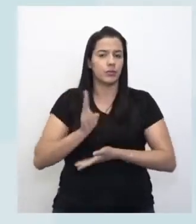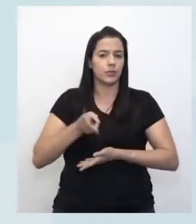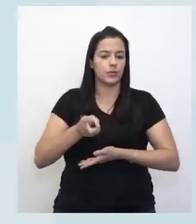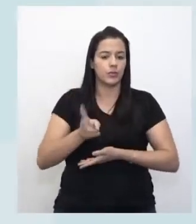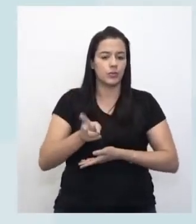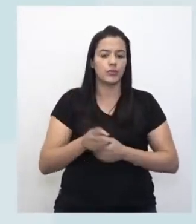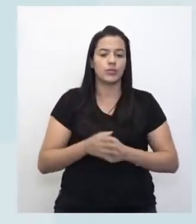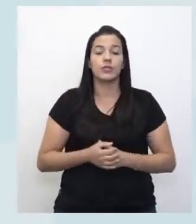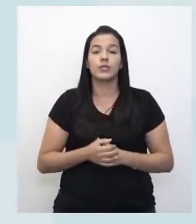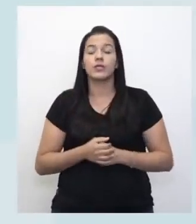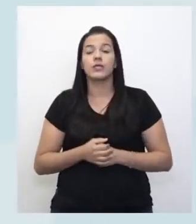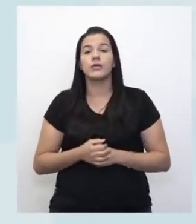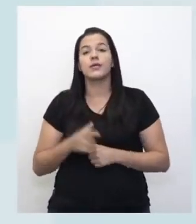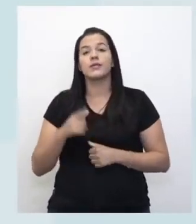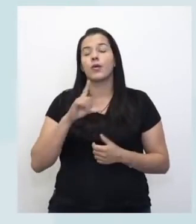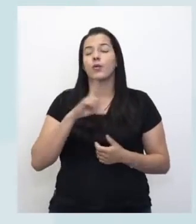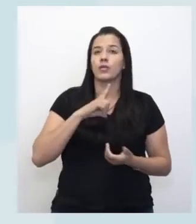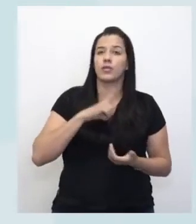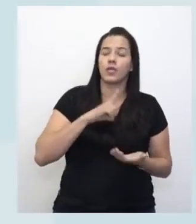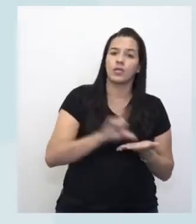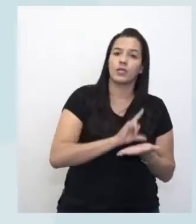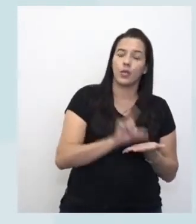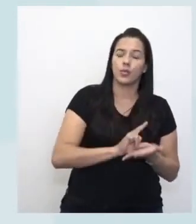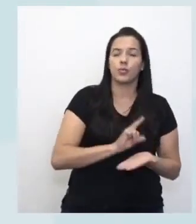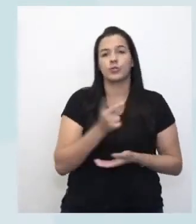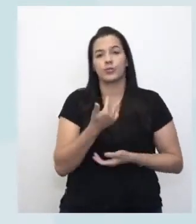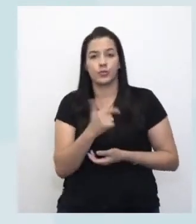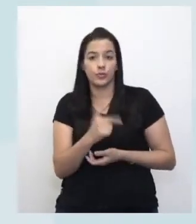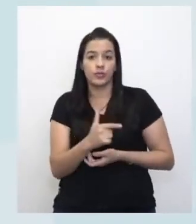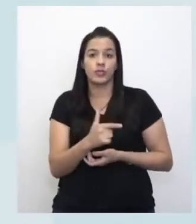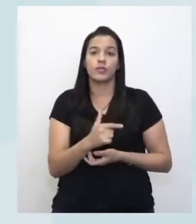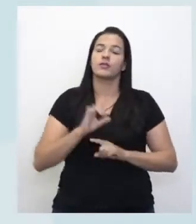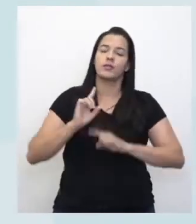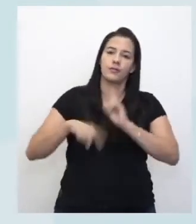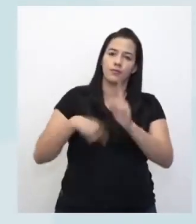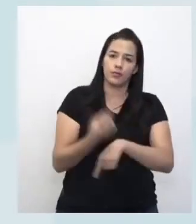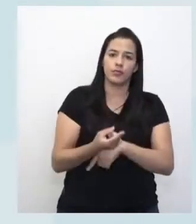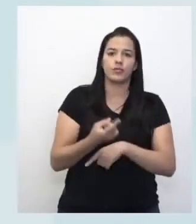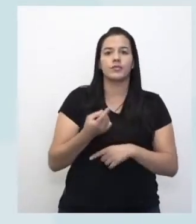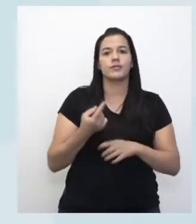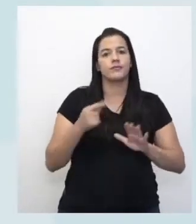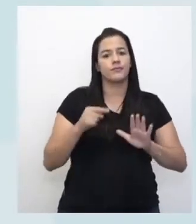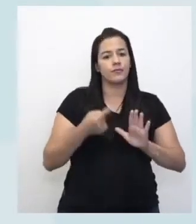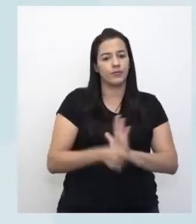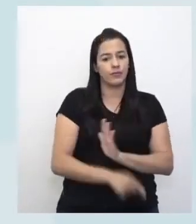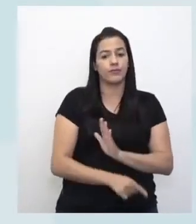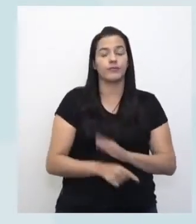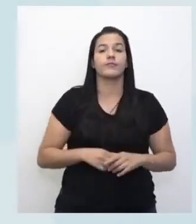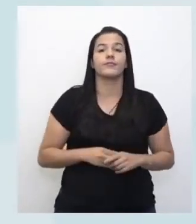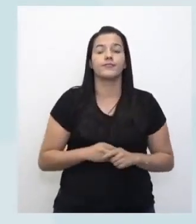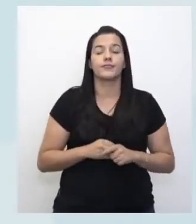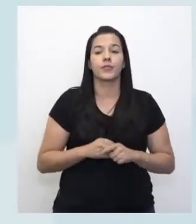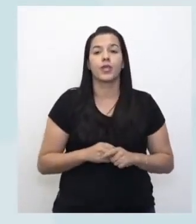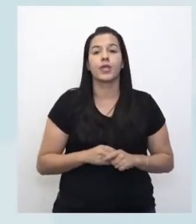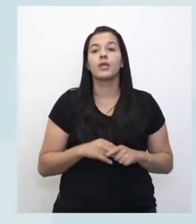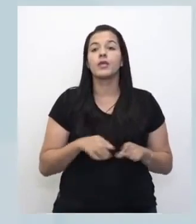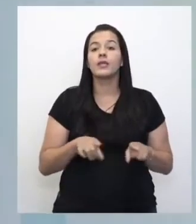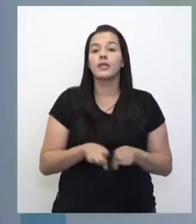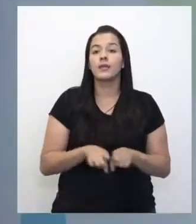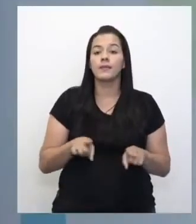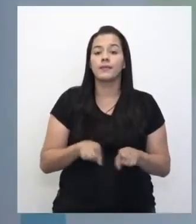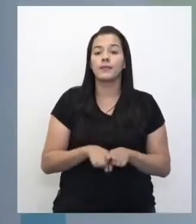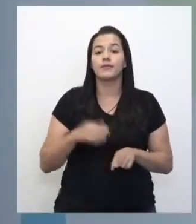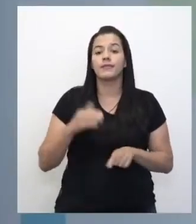literário, texto não literário, e isso falamos com muito mais profundidade, né, porque nisso talvez nós não voltemos mais nessa sequência. E falamos sobre a tradição literária, sobre o